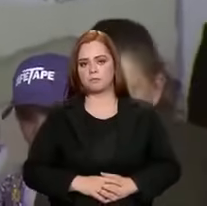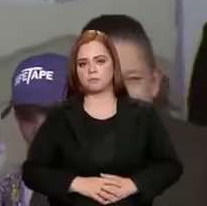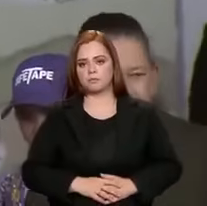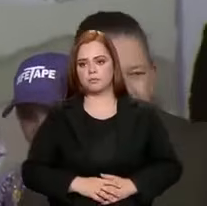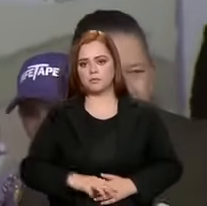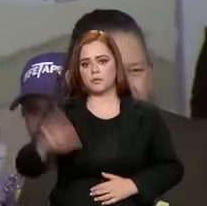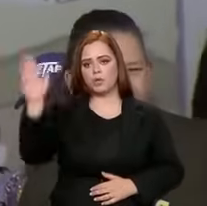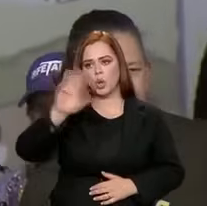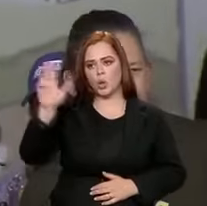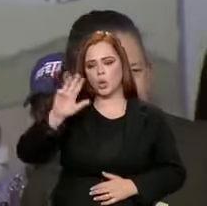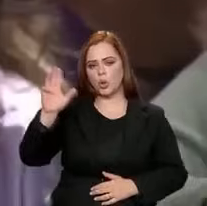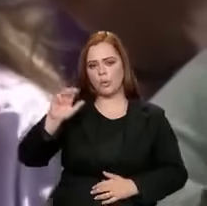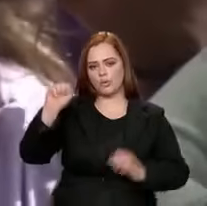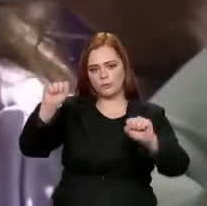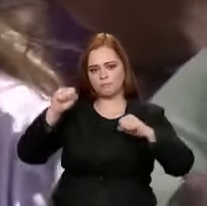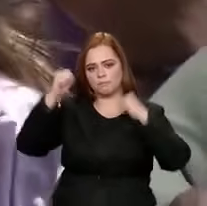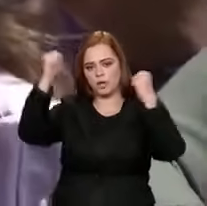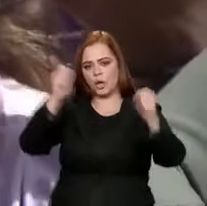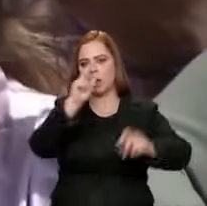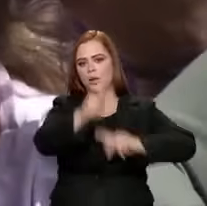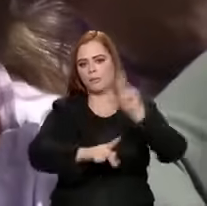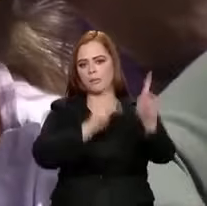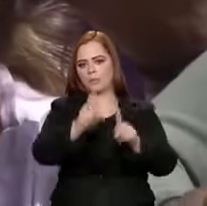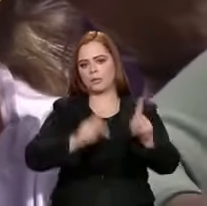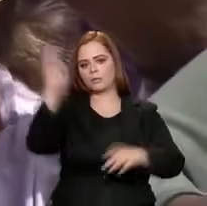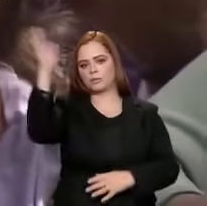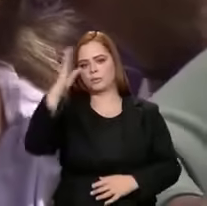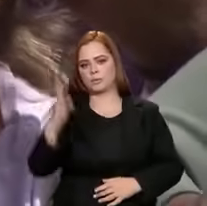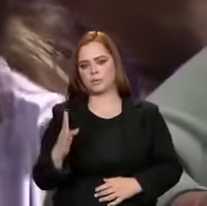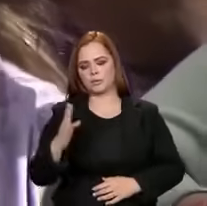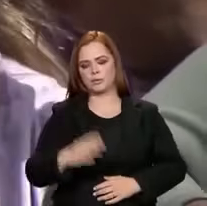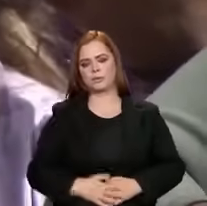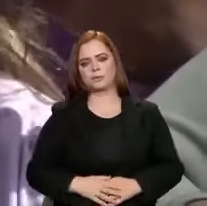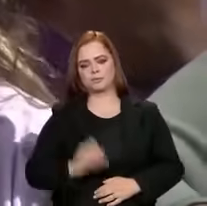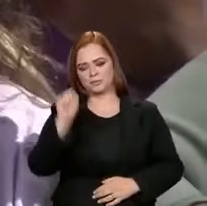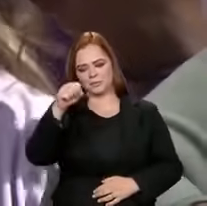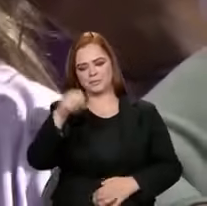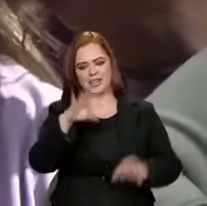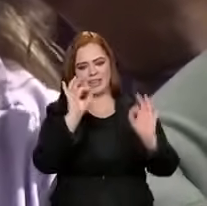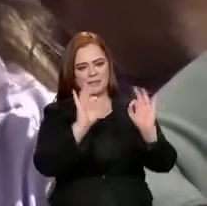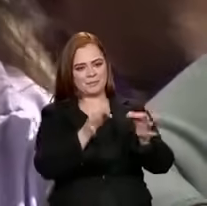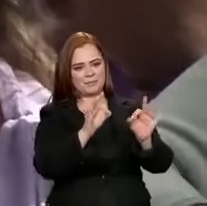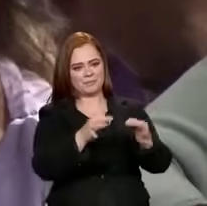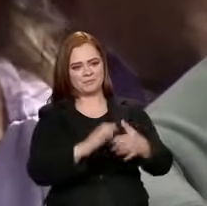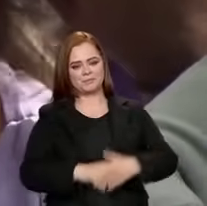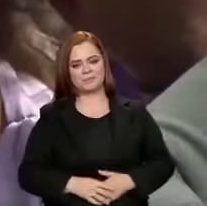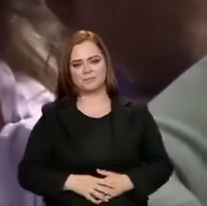Lula guerreiro do povo brasileiro é isso aí comparada